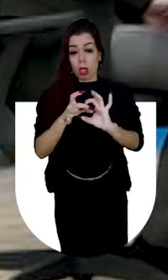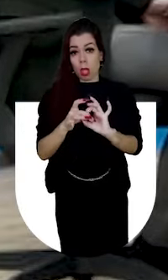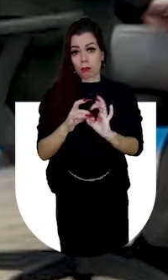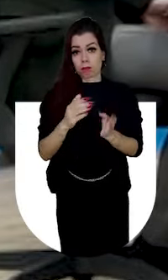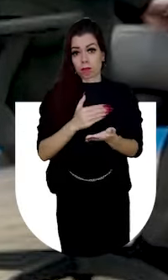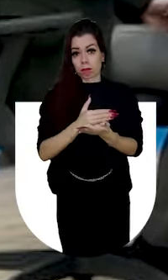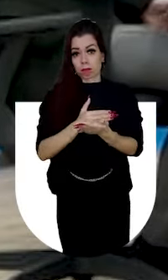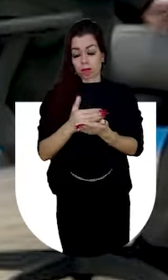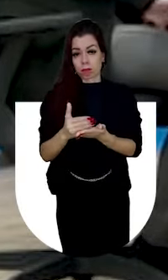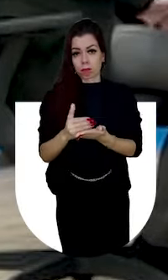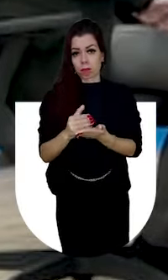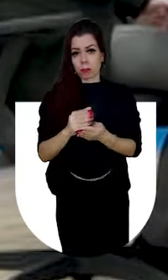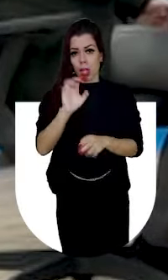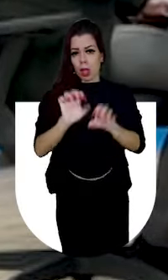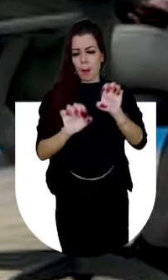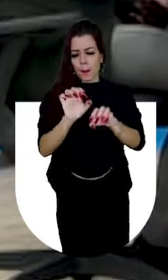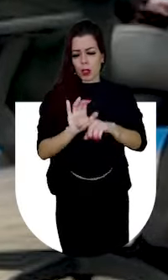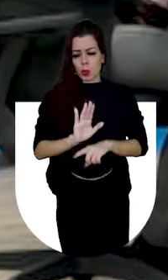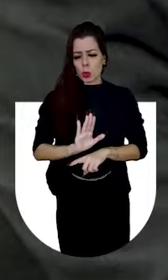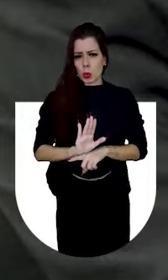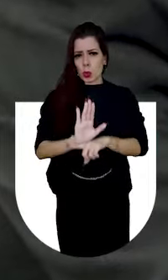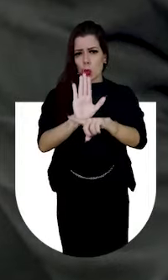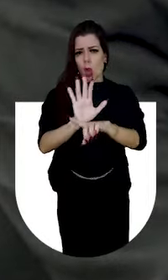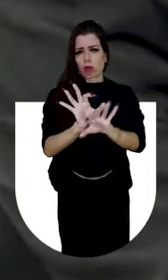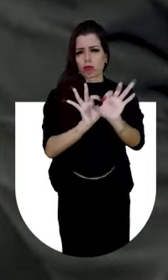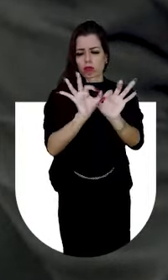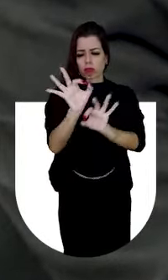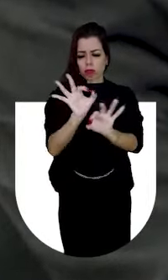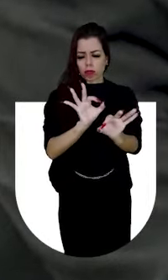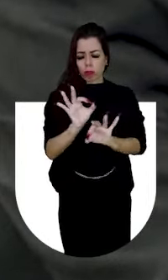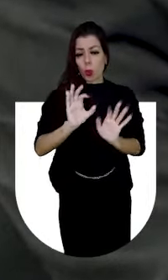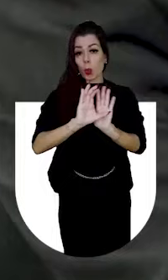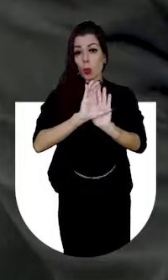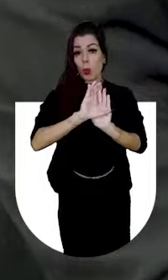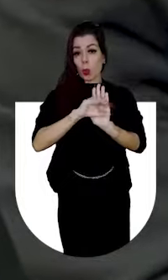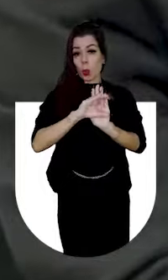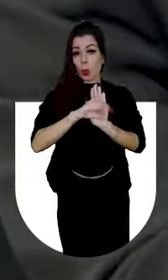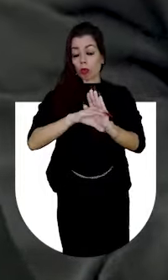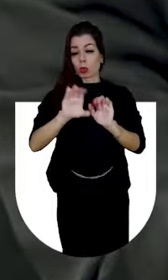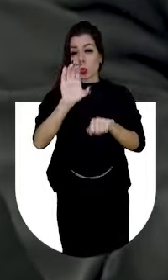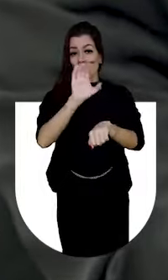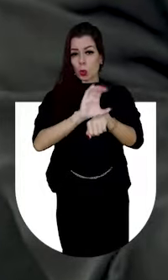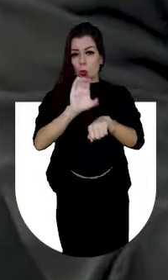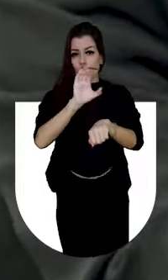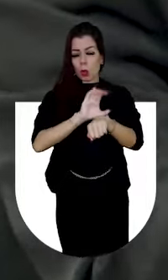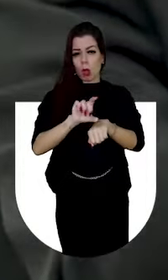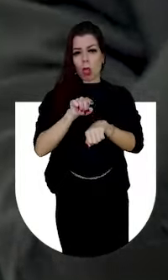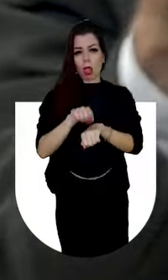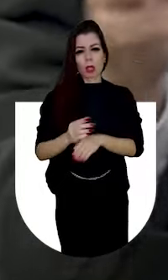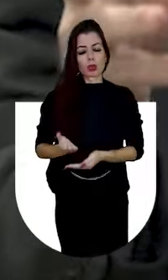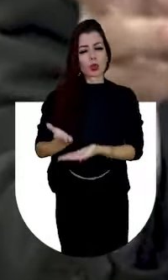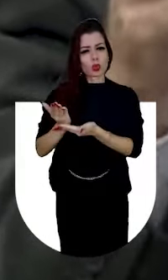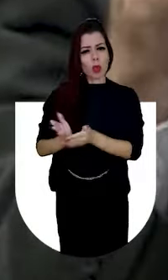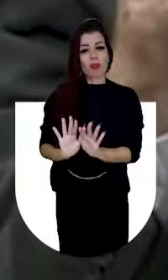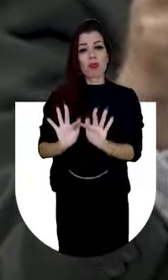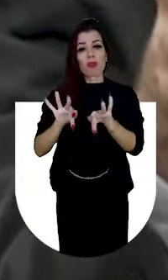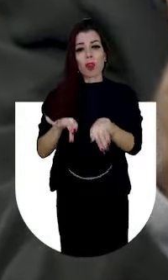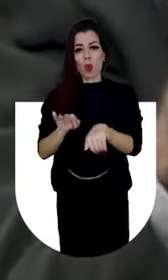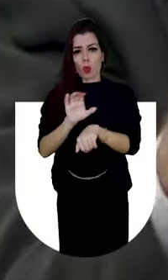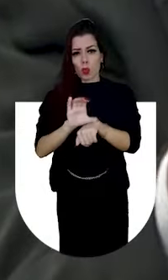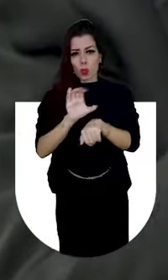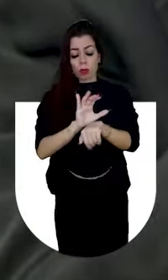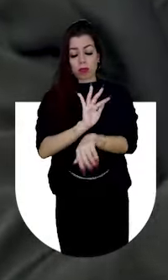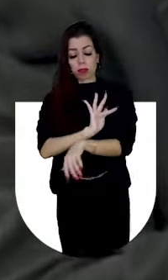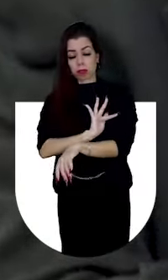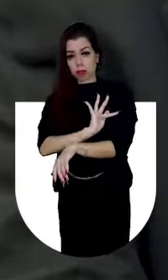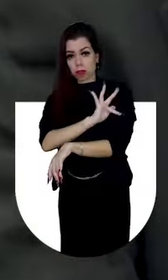programa desde o início. As empresas ajudaram a modelar como seria o conteúdo do curso para que esses jovens, ao final desse curso, que é um curso técnico,